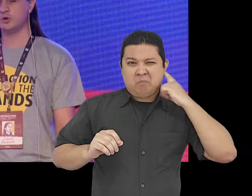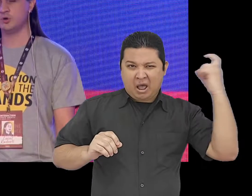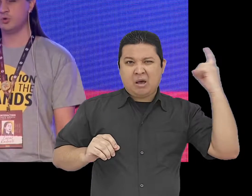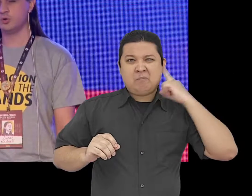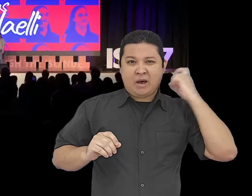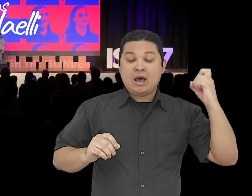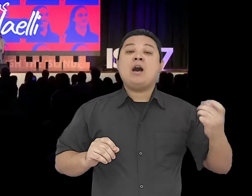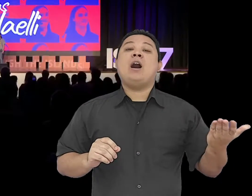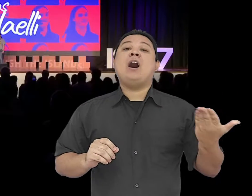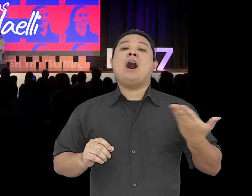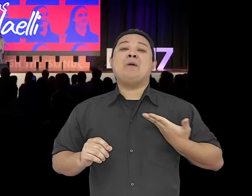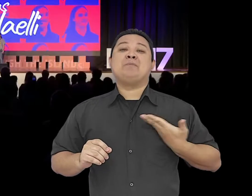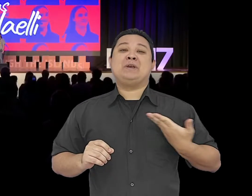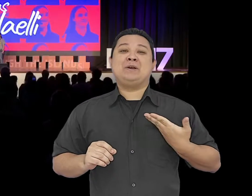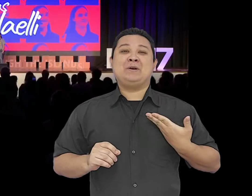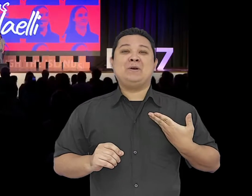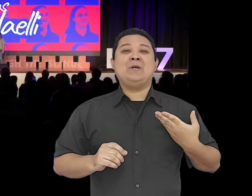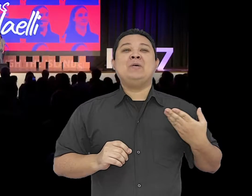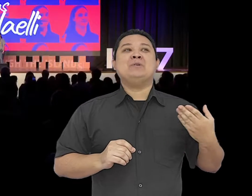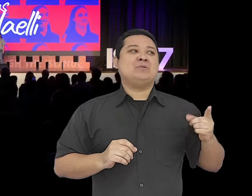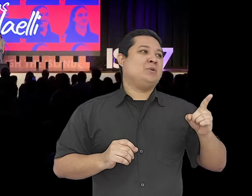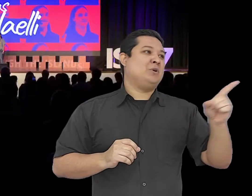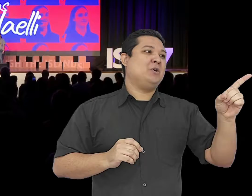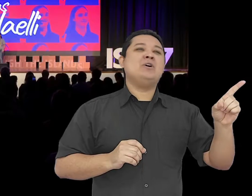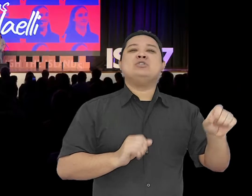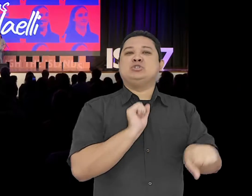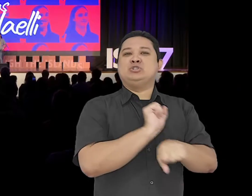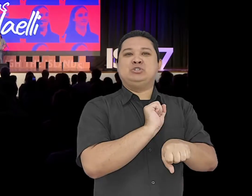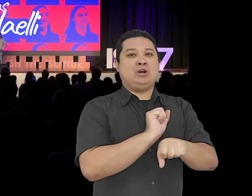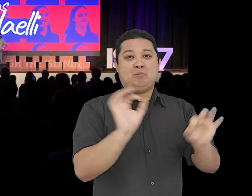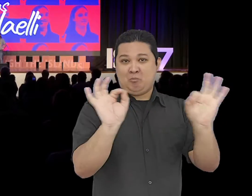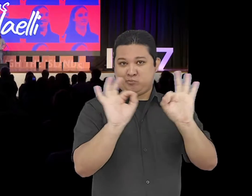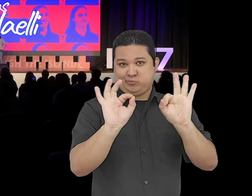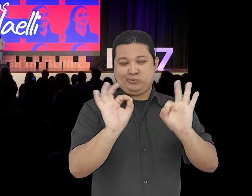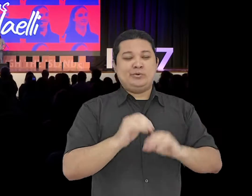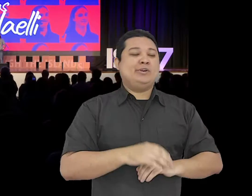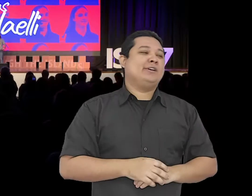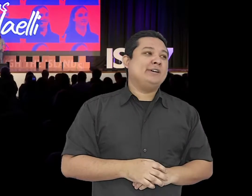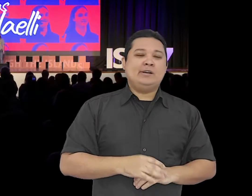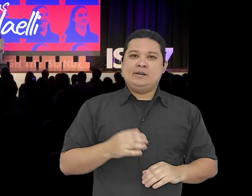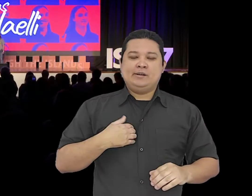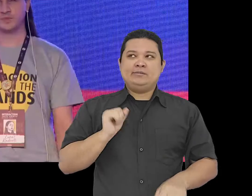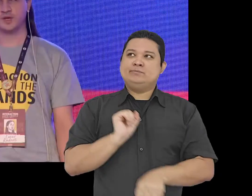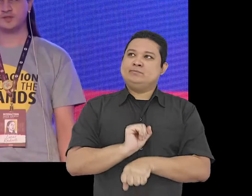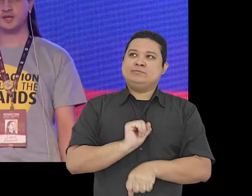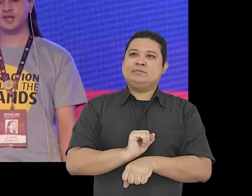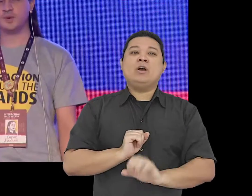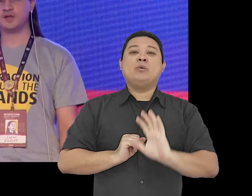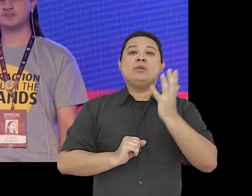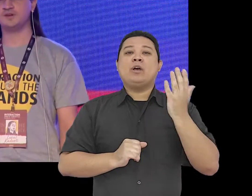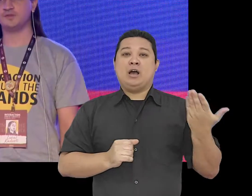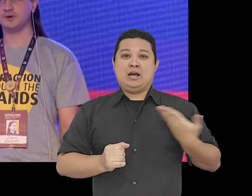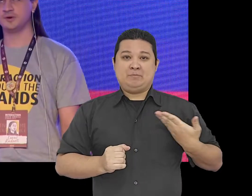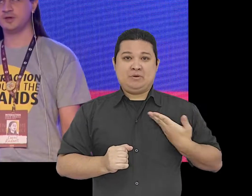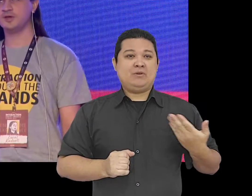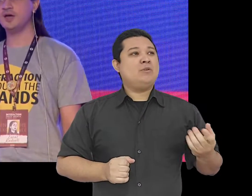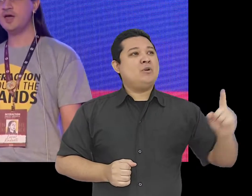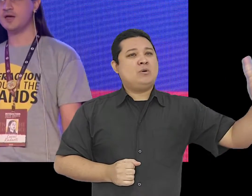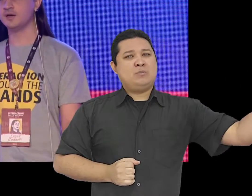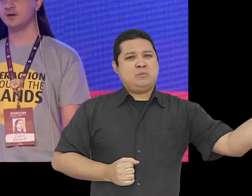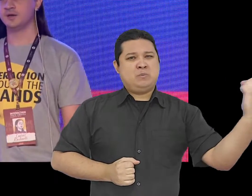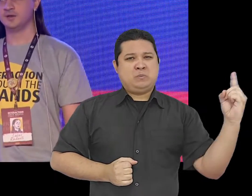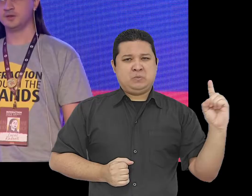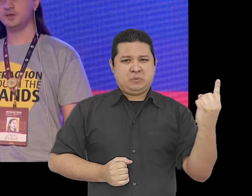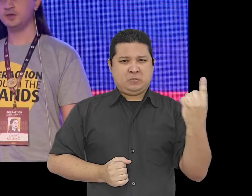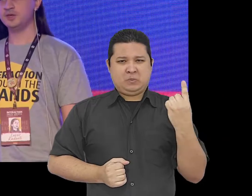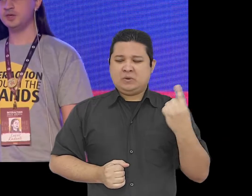tocou. O meu amigo que era para estar ali fora me esperando, não estava, né? Nada aconteceu. Até que ele apareceu e falou, e